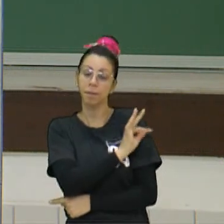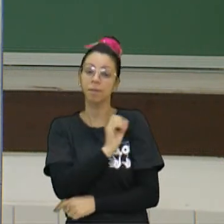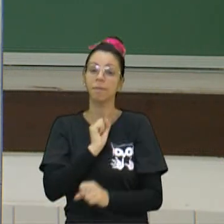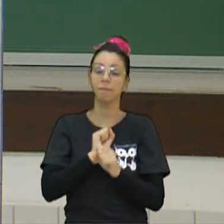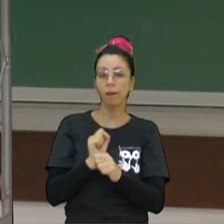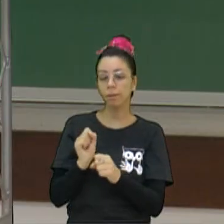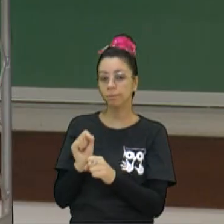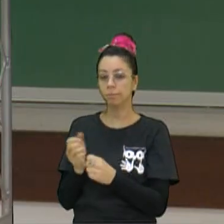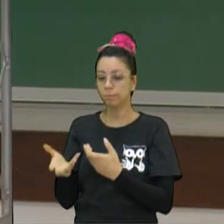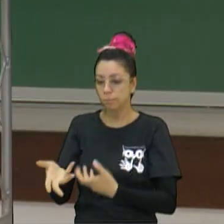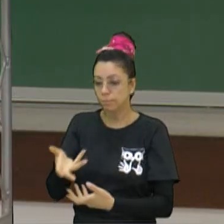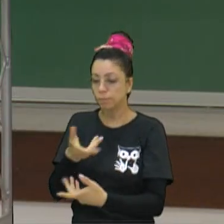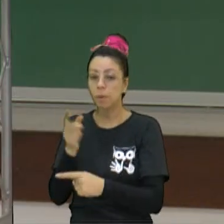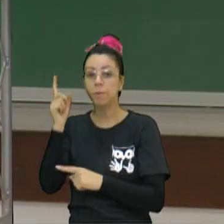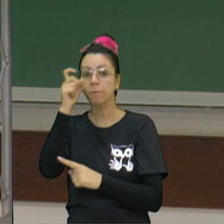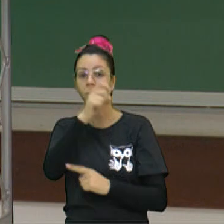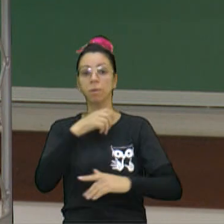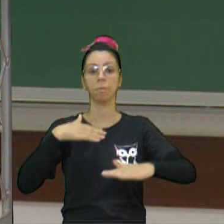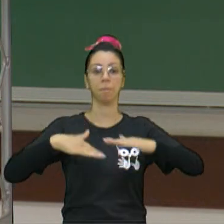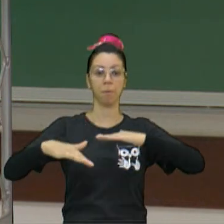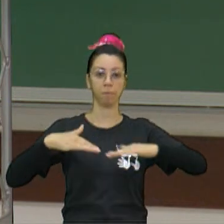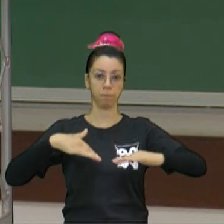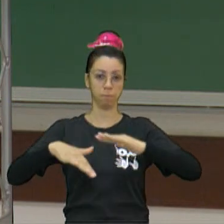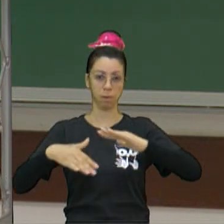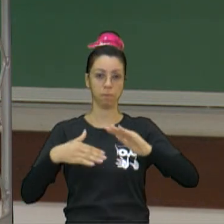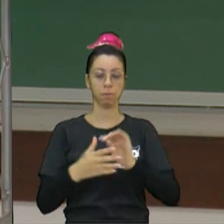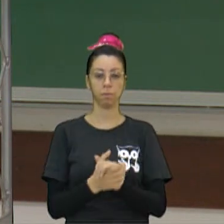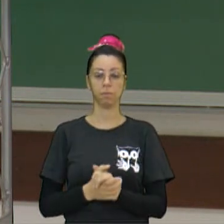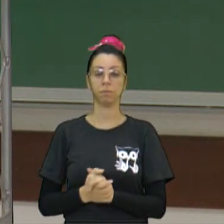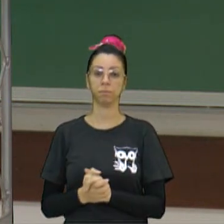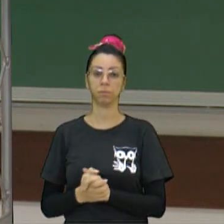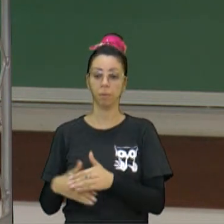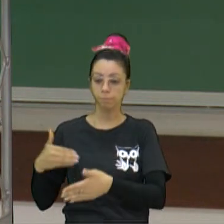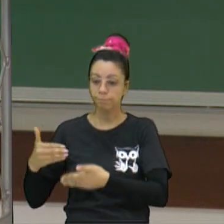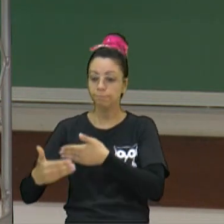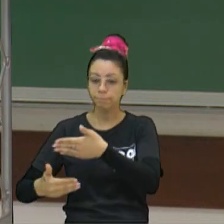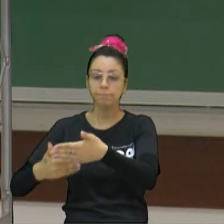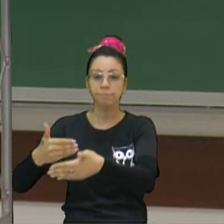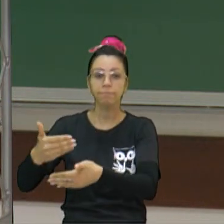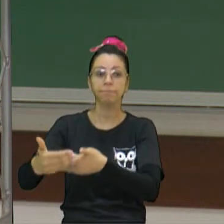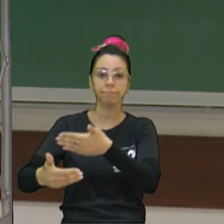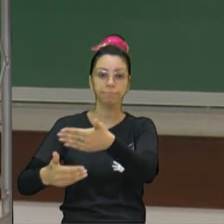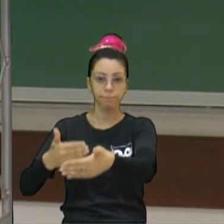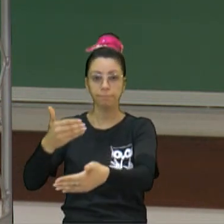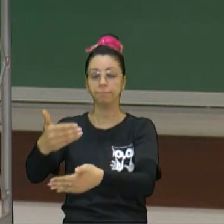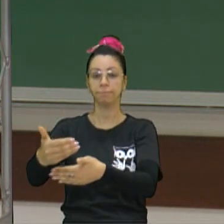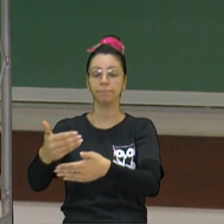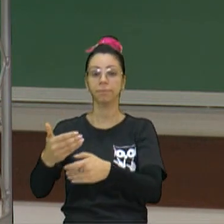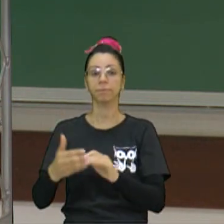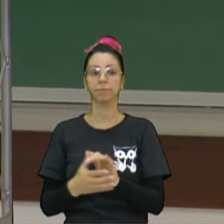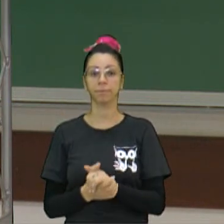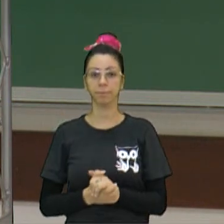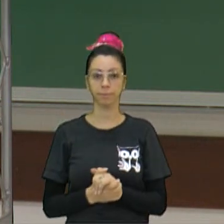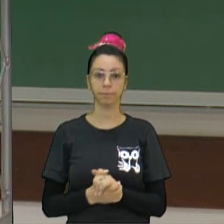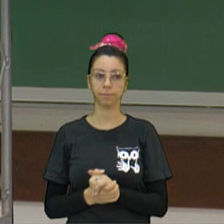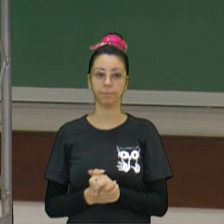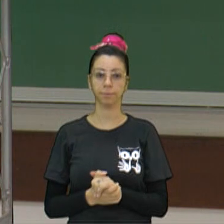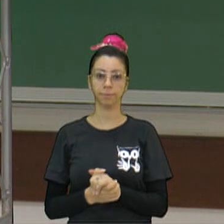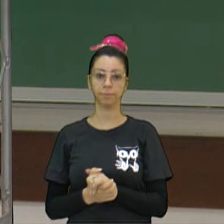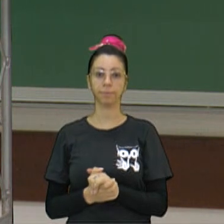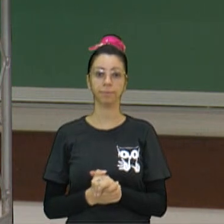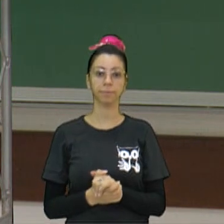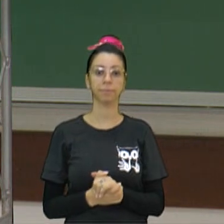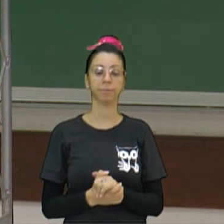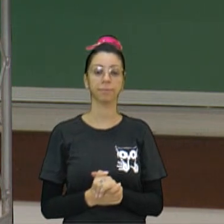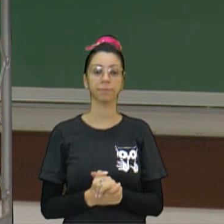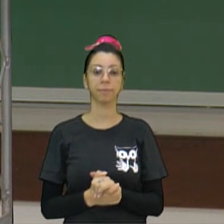estar dificultando mais o movimento. Então, sempre vai estar evoluindo, aumentando a dificuldade da realização do exercício.